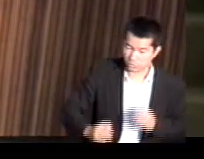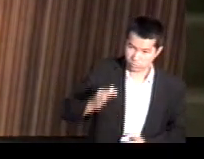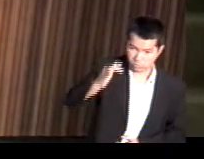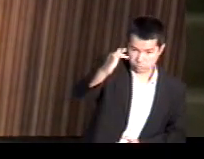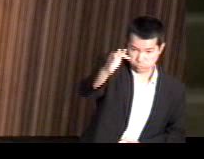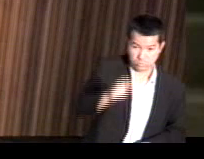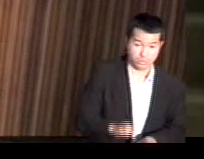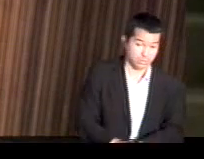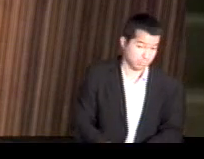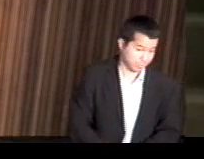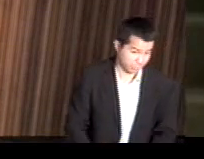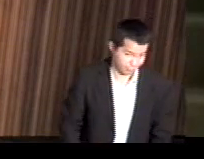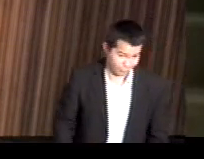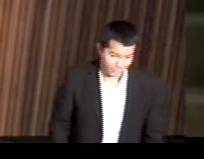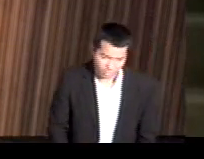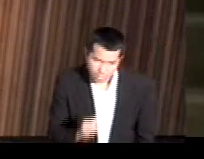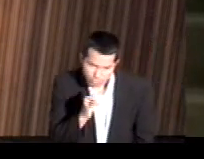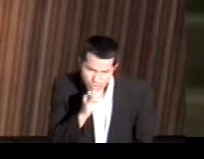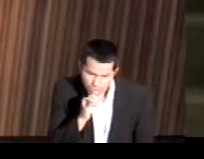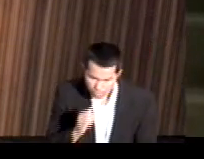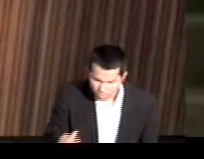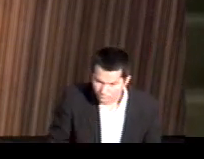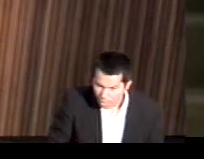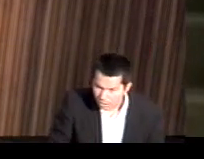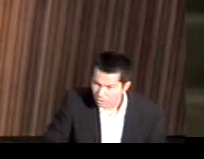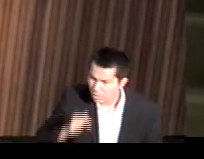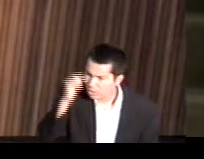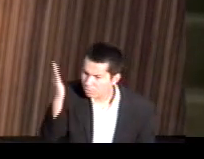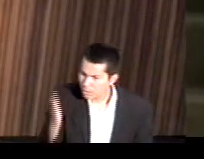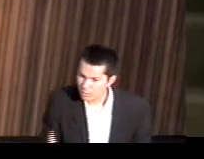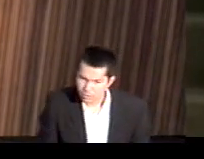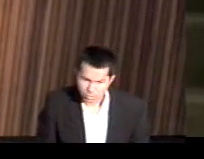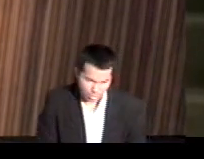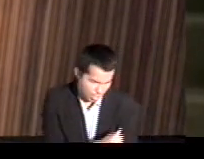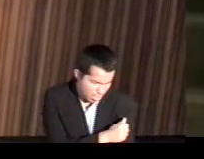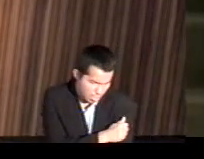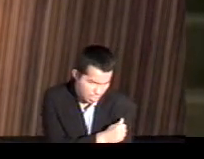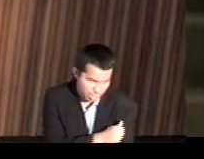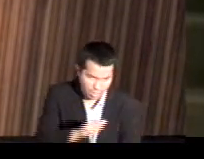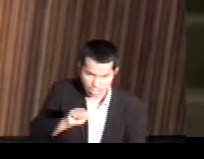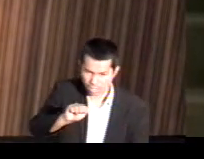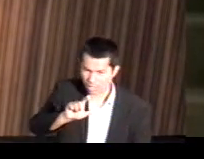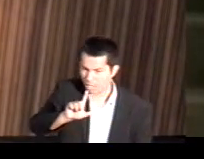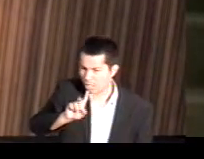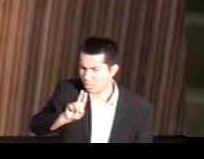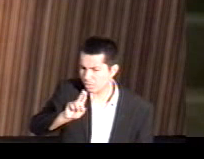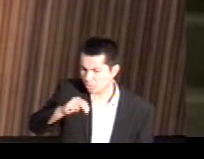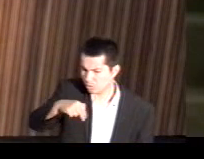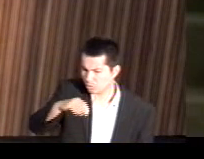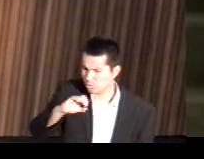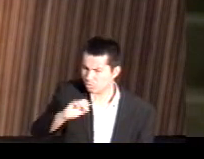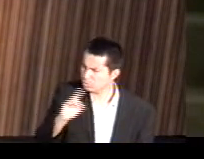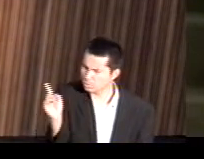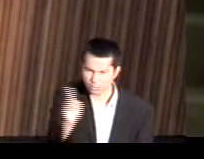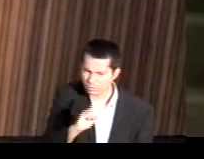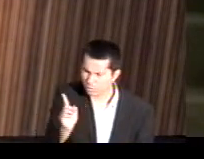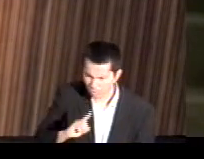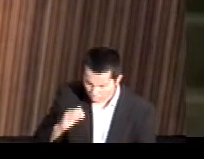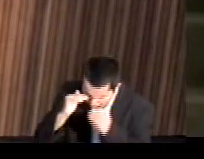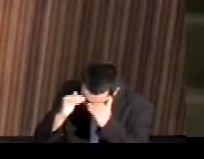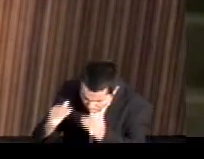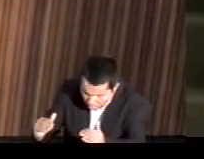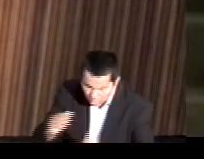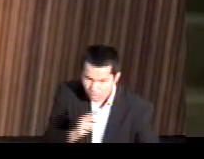Brasil é a falta de respeito para com os professores. Há um movimento aqui na nossa cidade que a